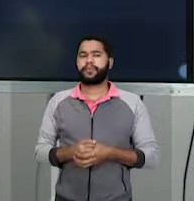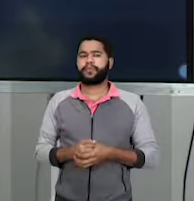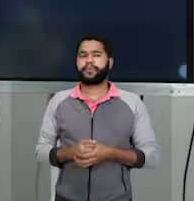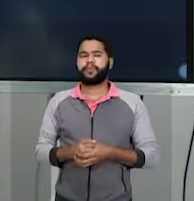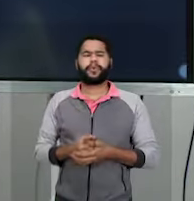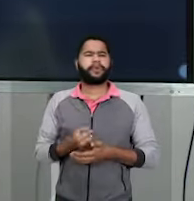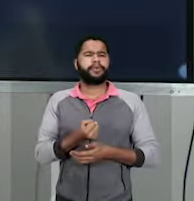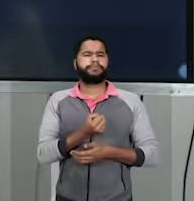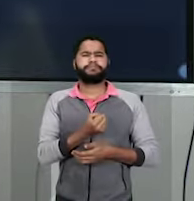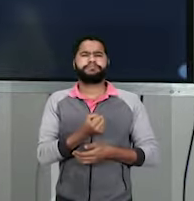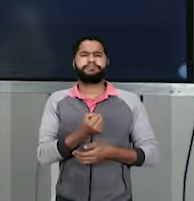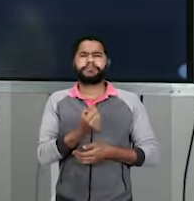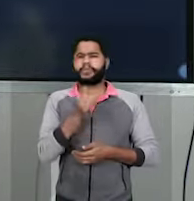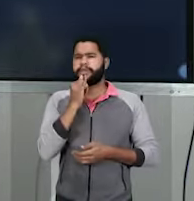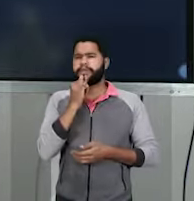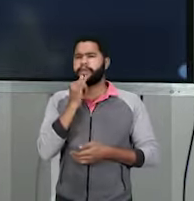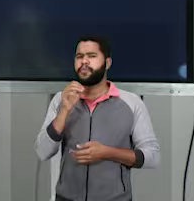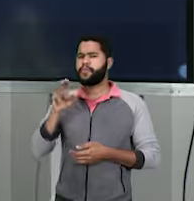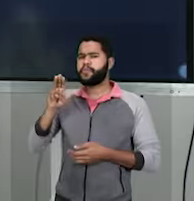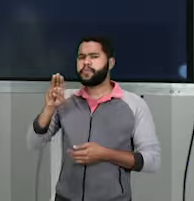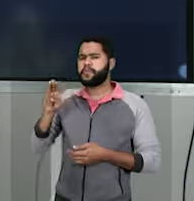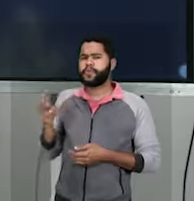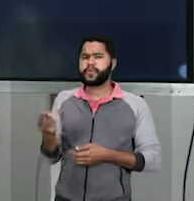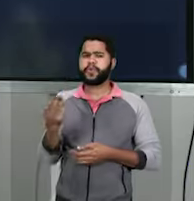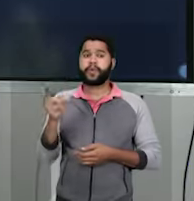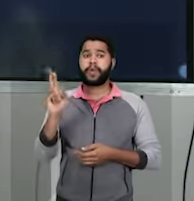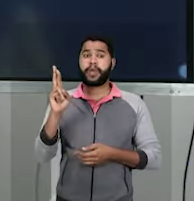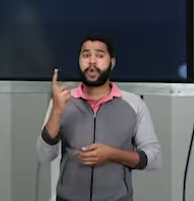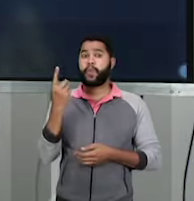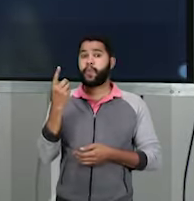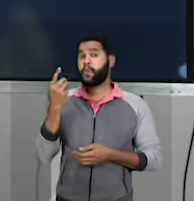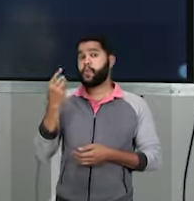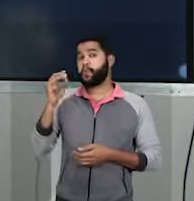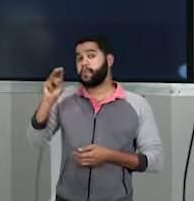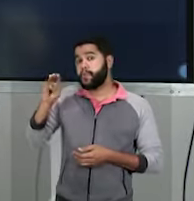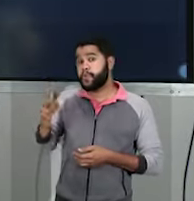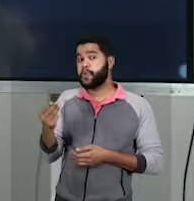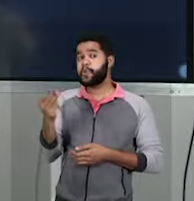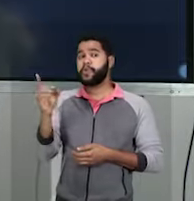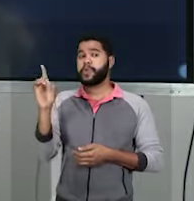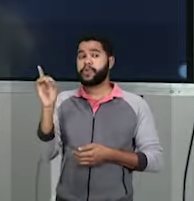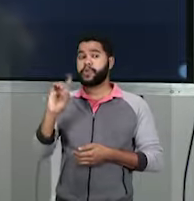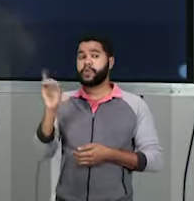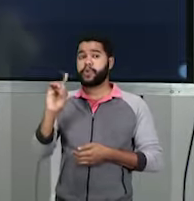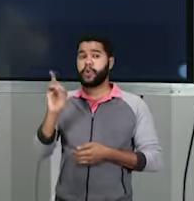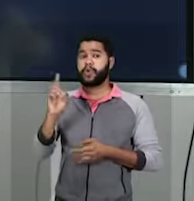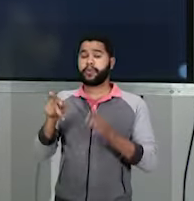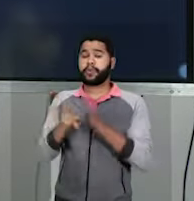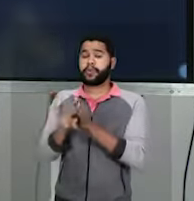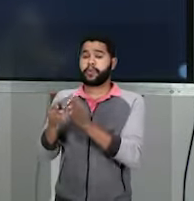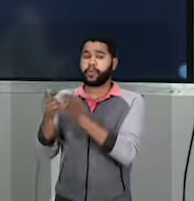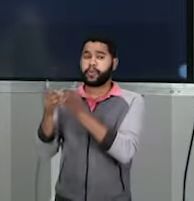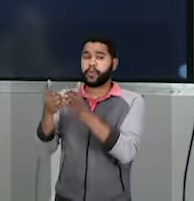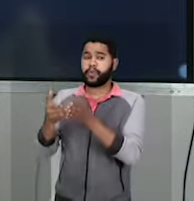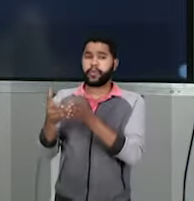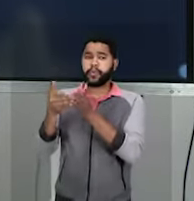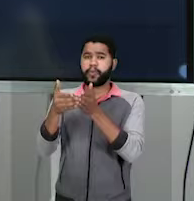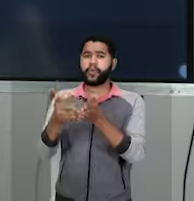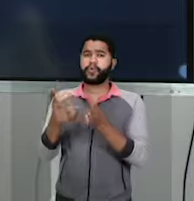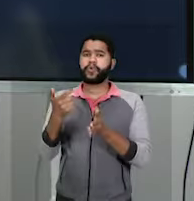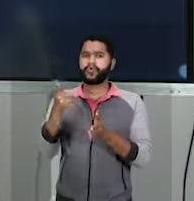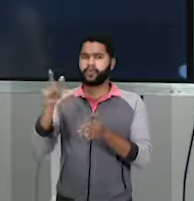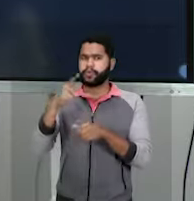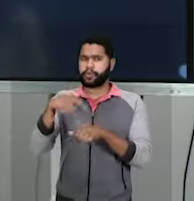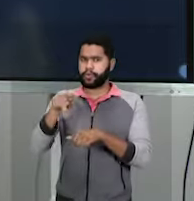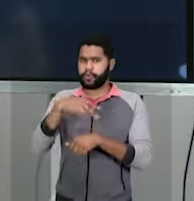milhões de reais ou milhões de dólares em um produto que viesse de navio de um outro país